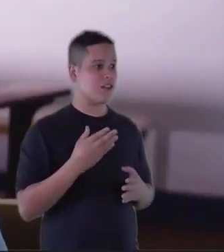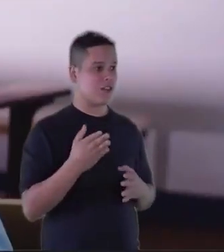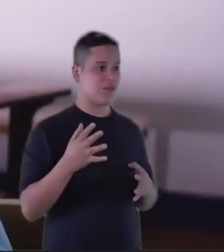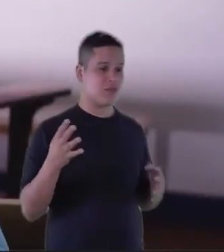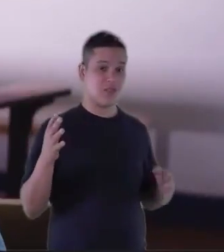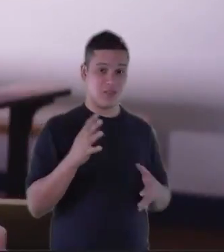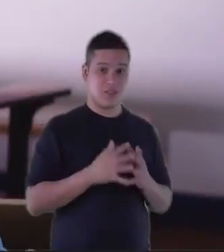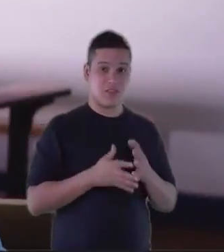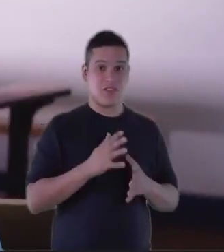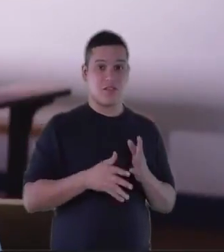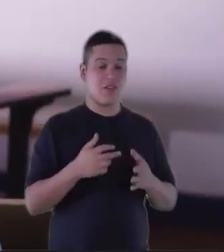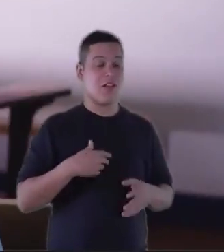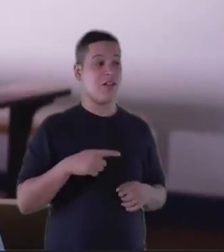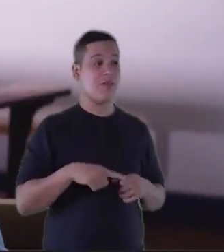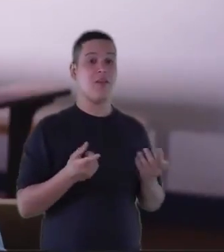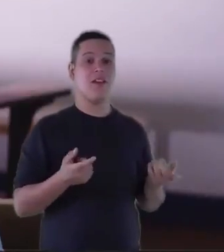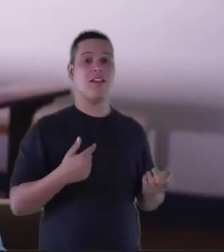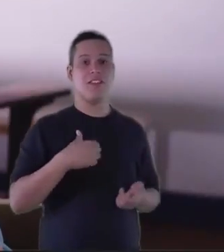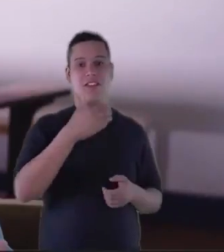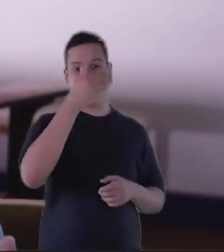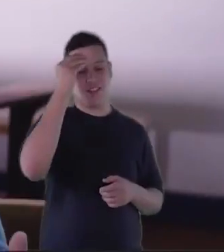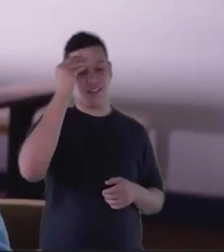com livros. Esqueci de fazer a abertura.